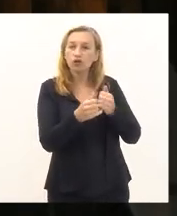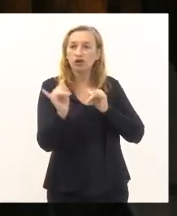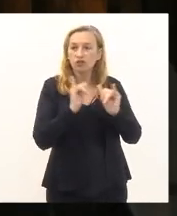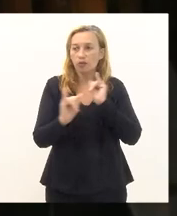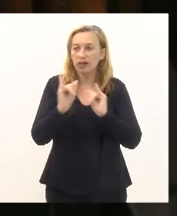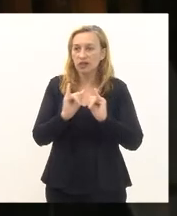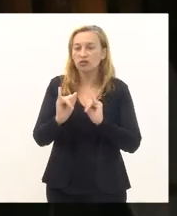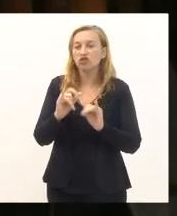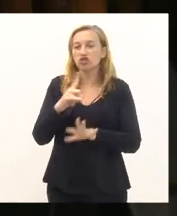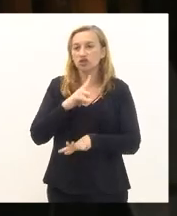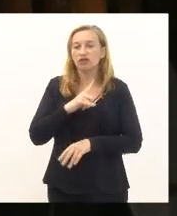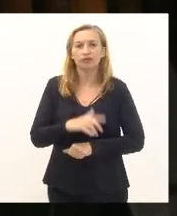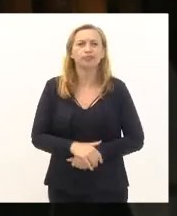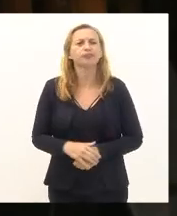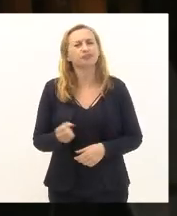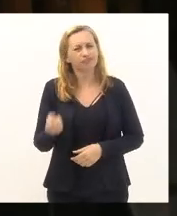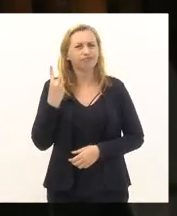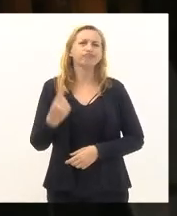apurou. Olha,